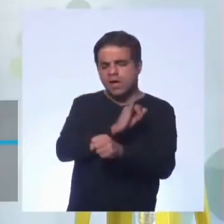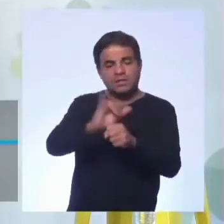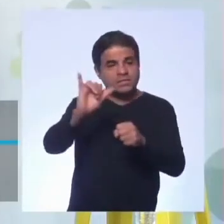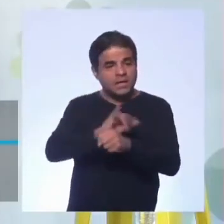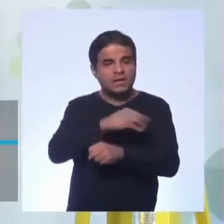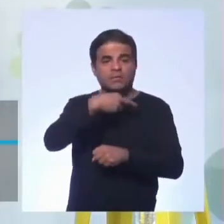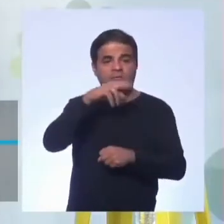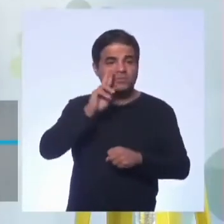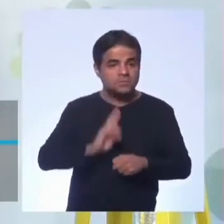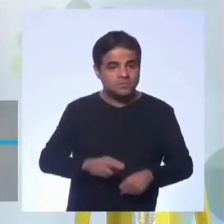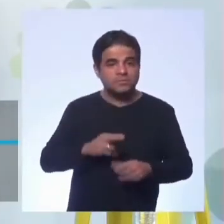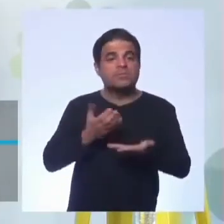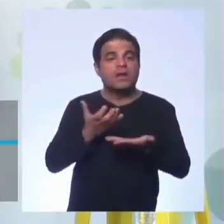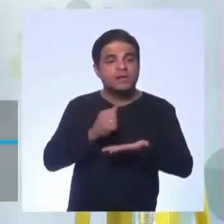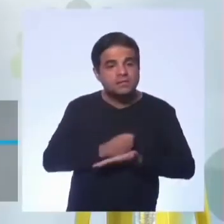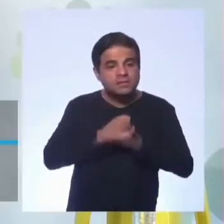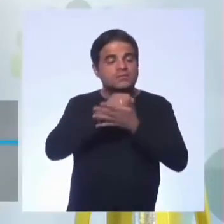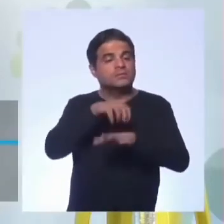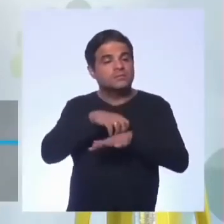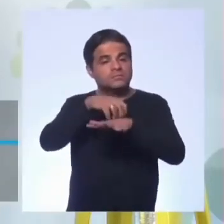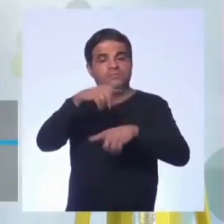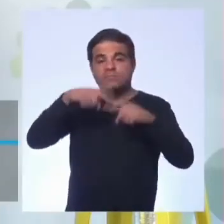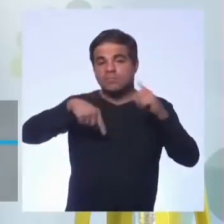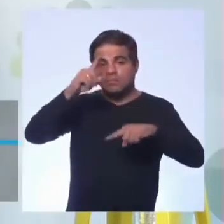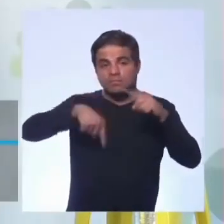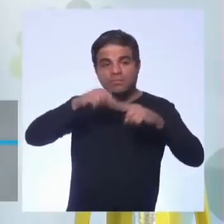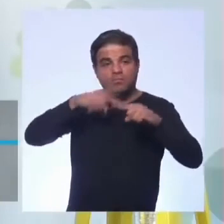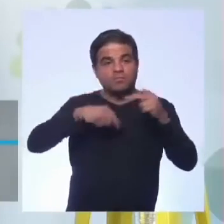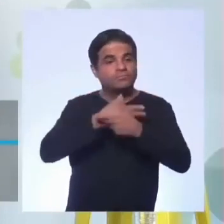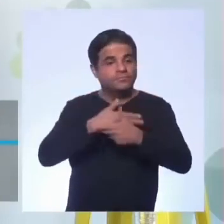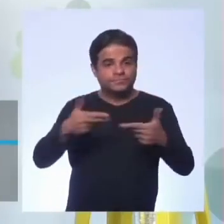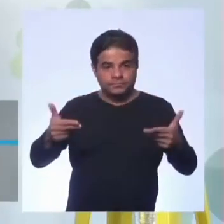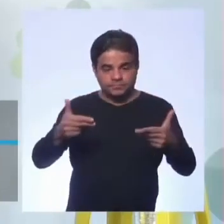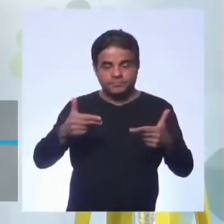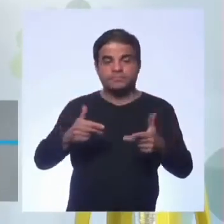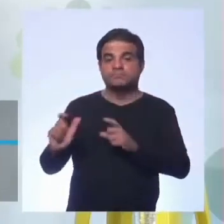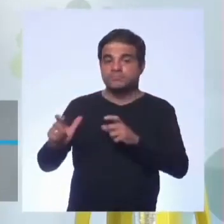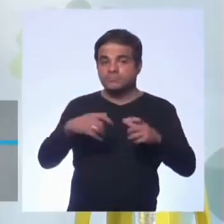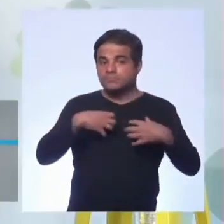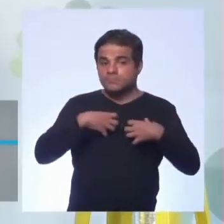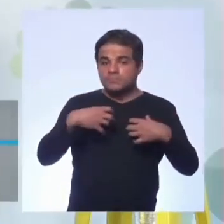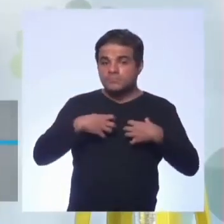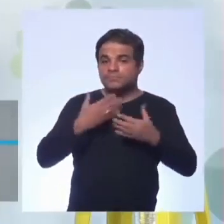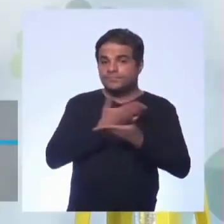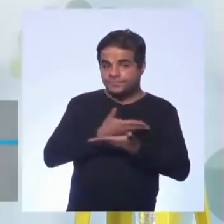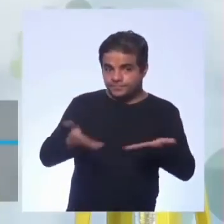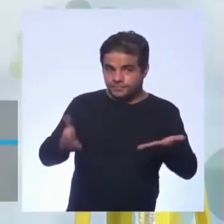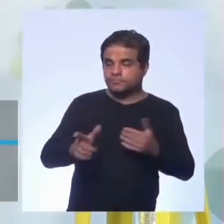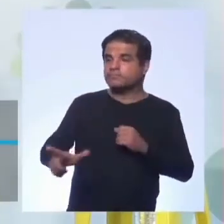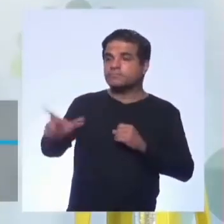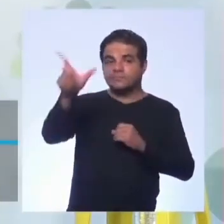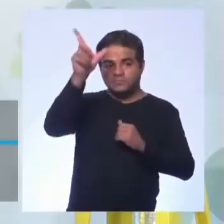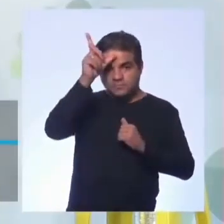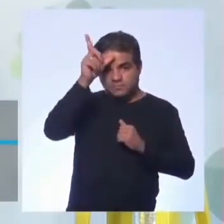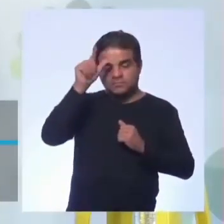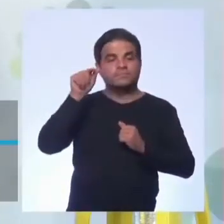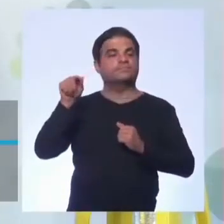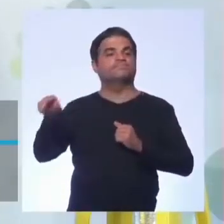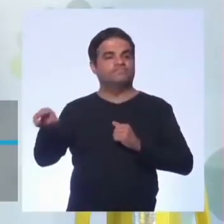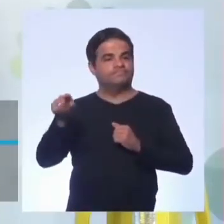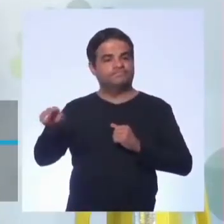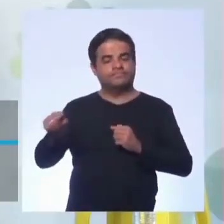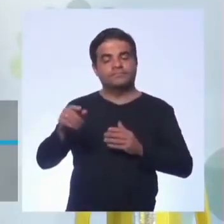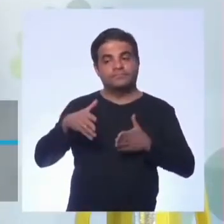a Rússia para transportar produtos e até soldados. Da mesma forma que para a Alemanha,